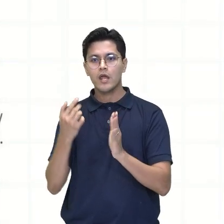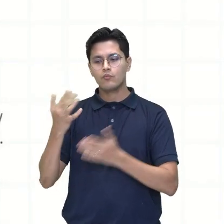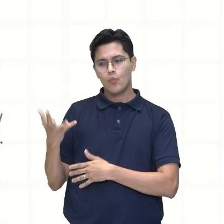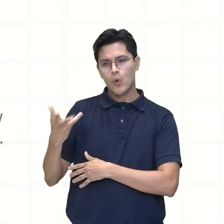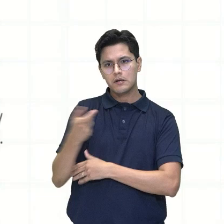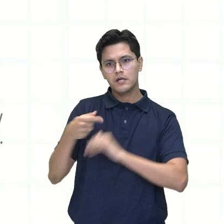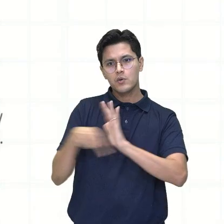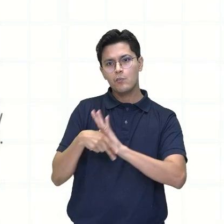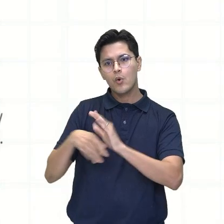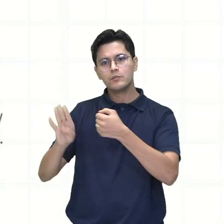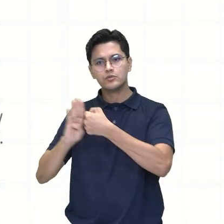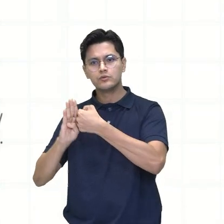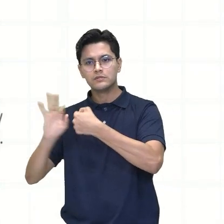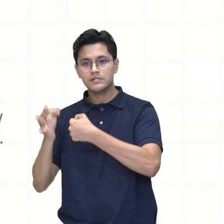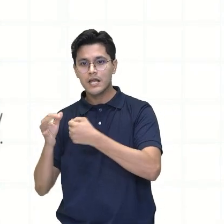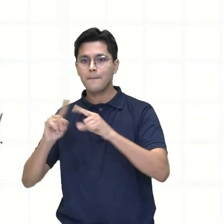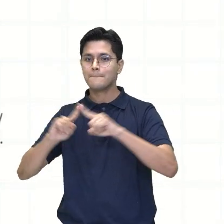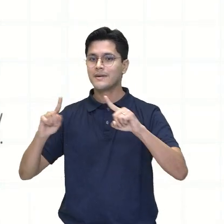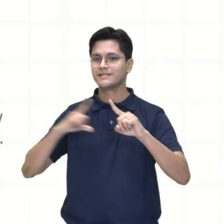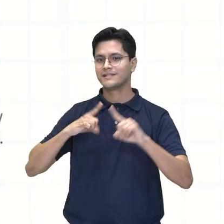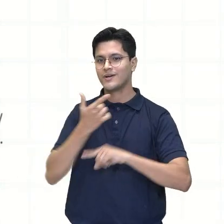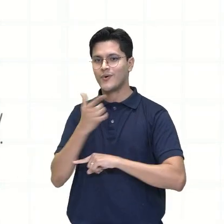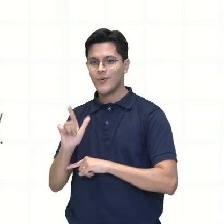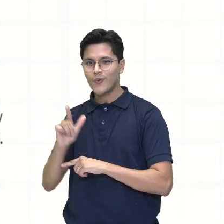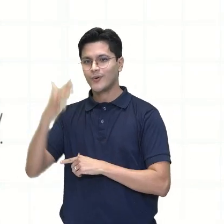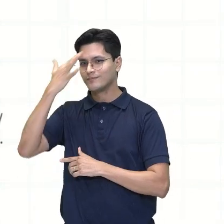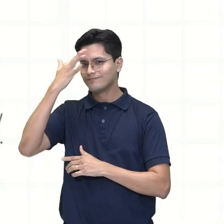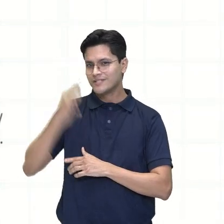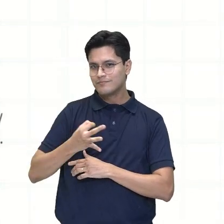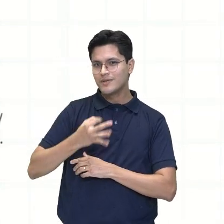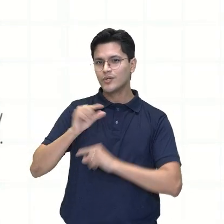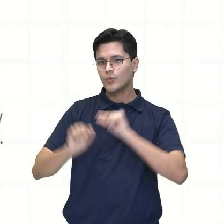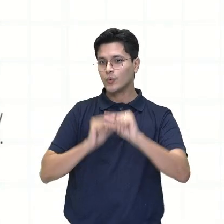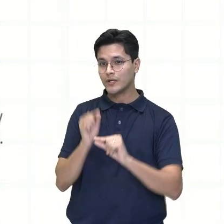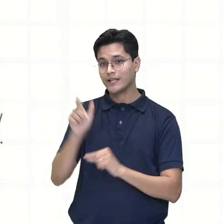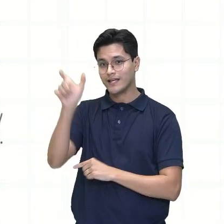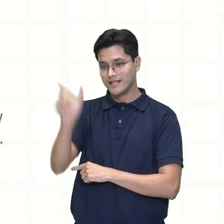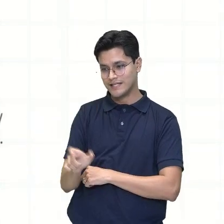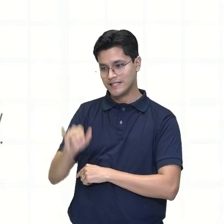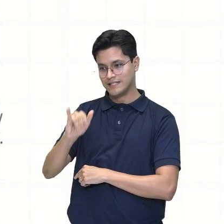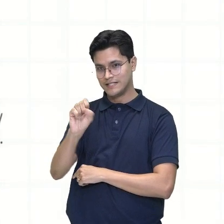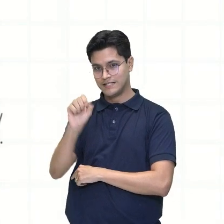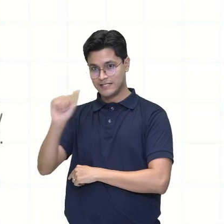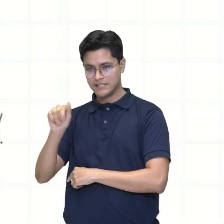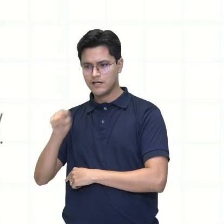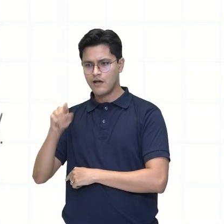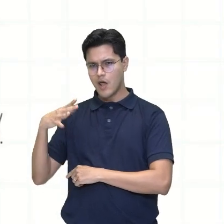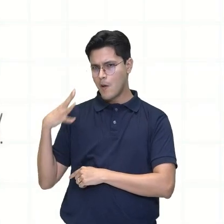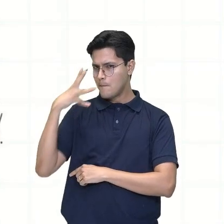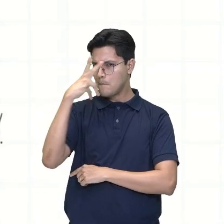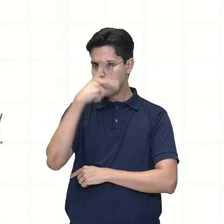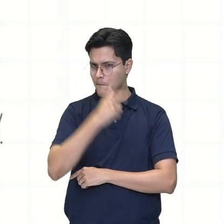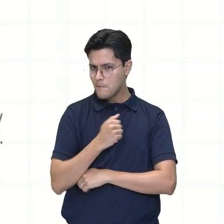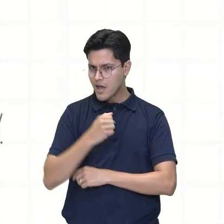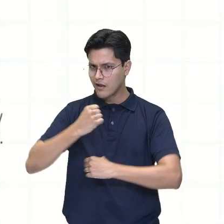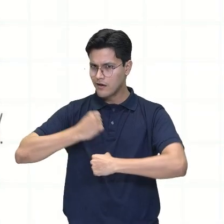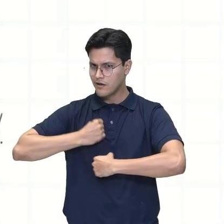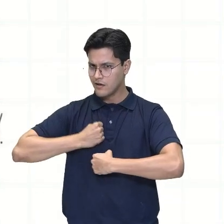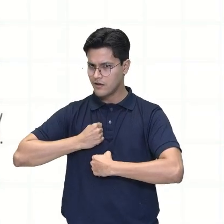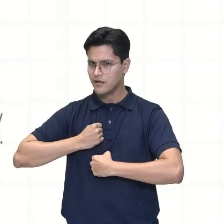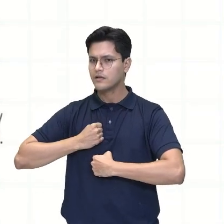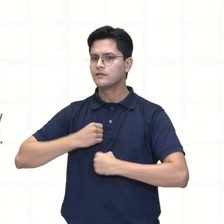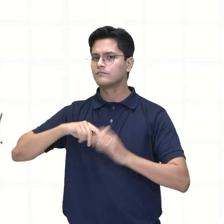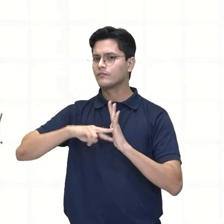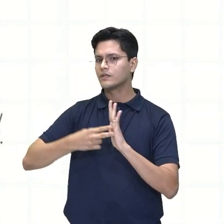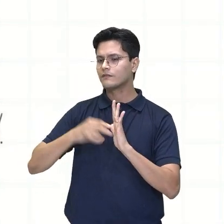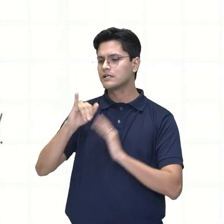interpretar como Isa, a bela guerreira, onde Isa é uma forma carinhosa, tá? Um